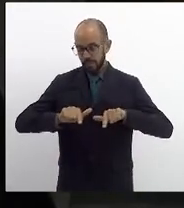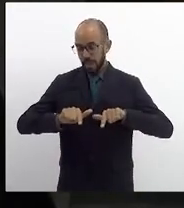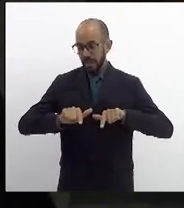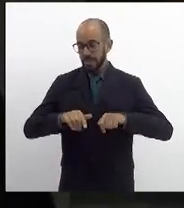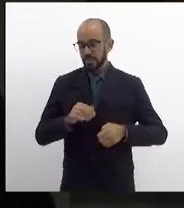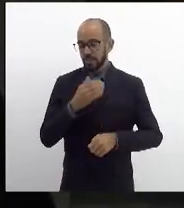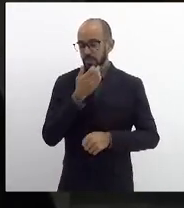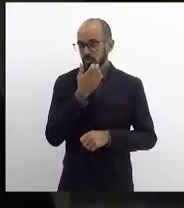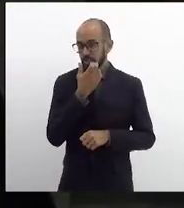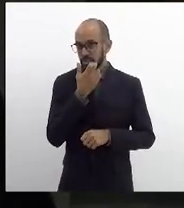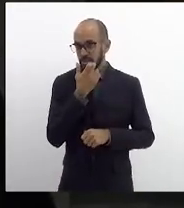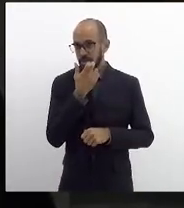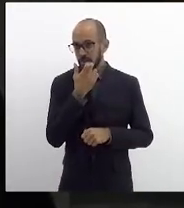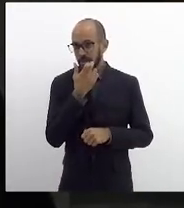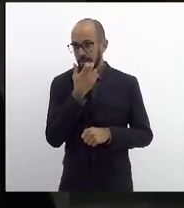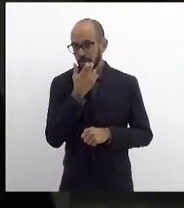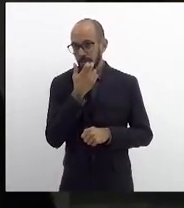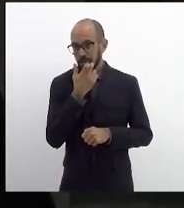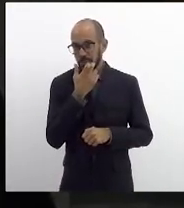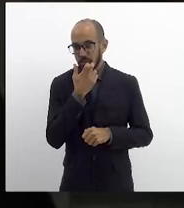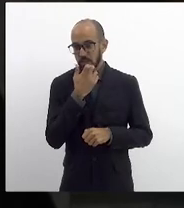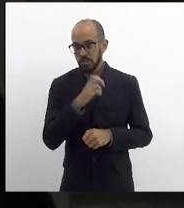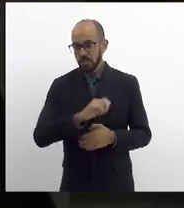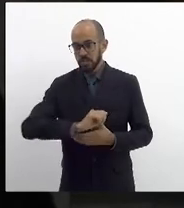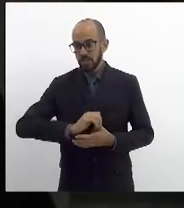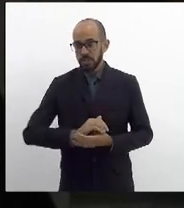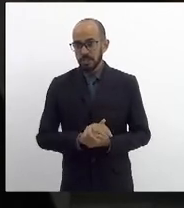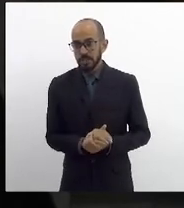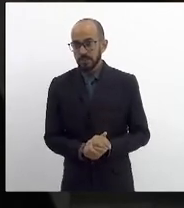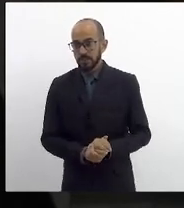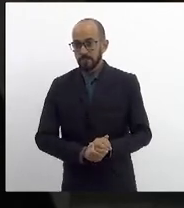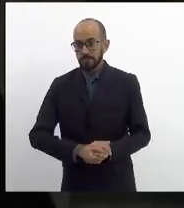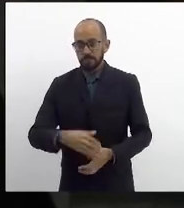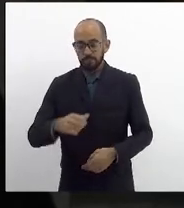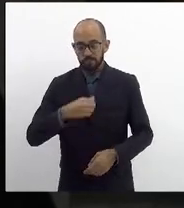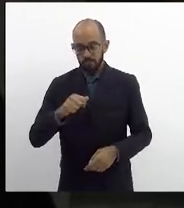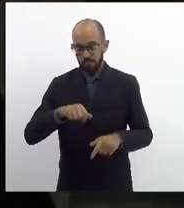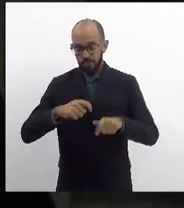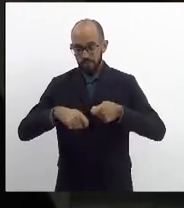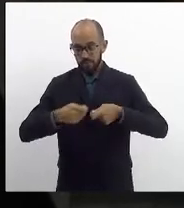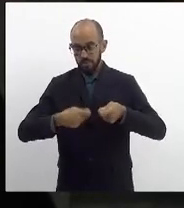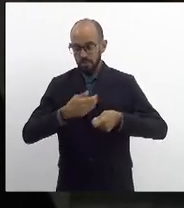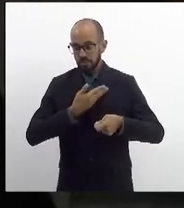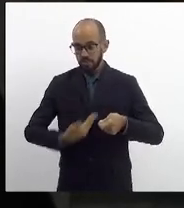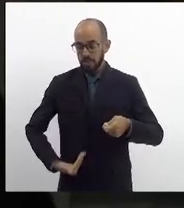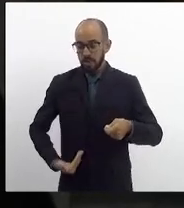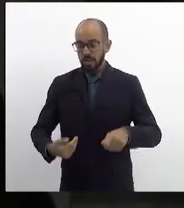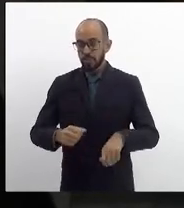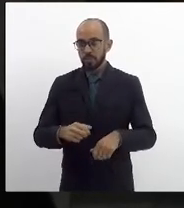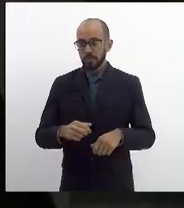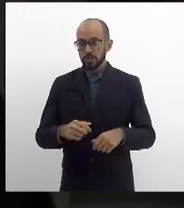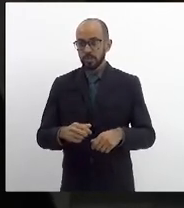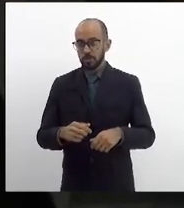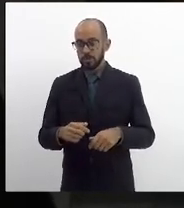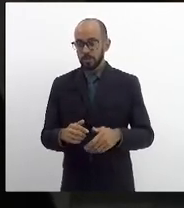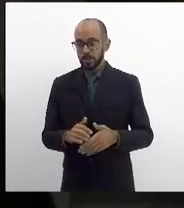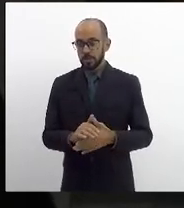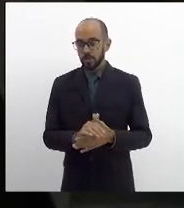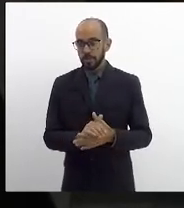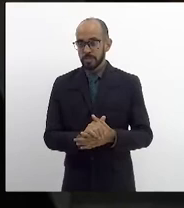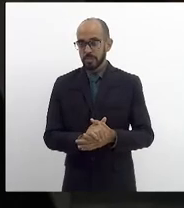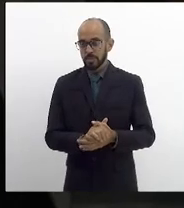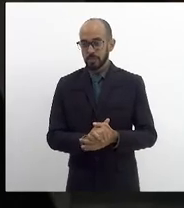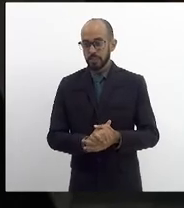de um princípio constitucional da administração pública EA deputada Martha Rocha